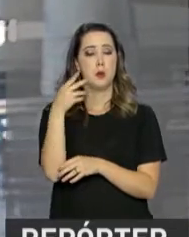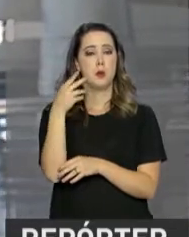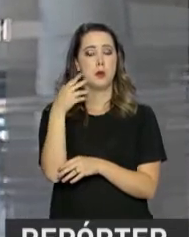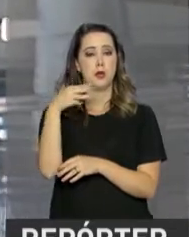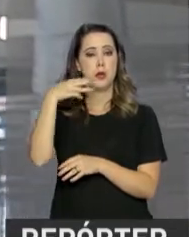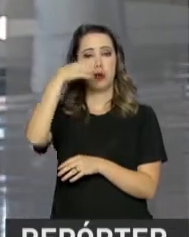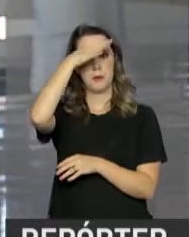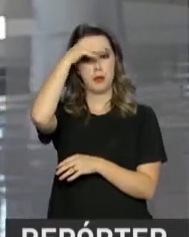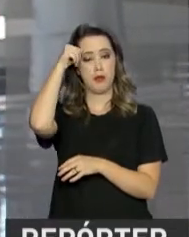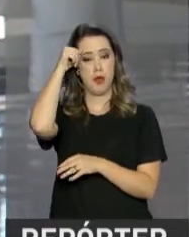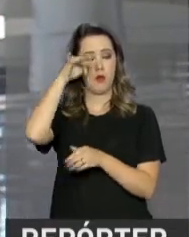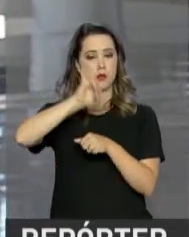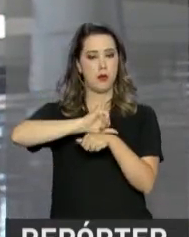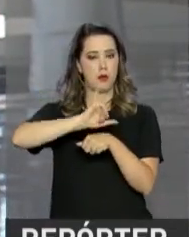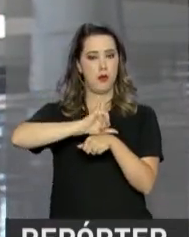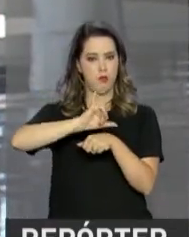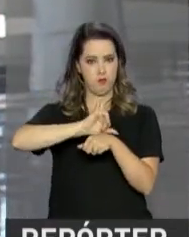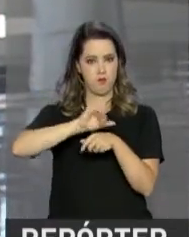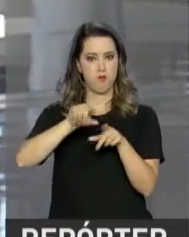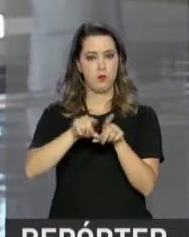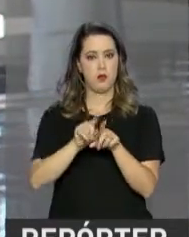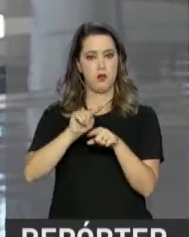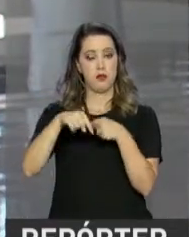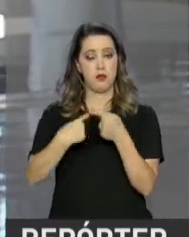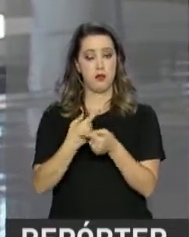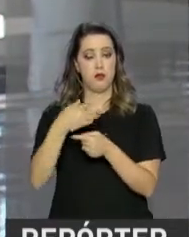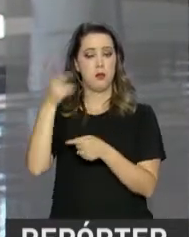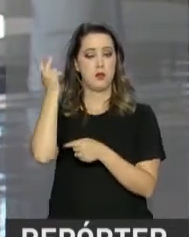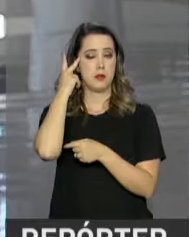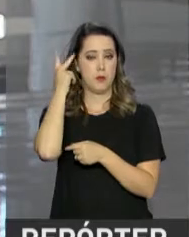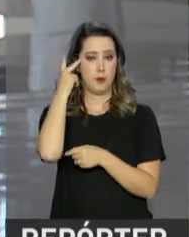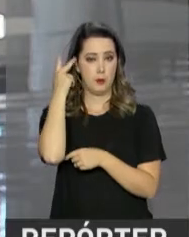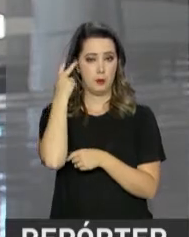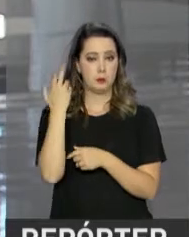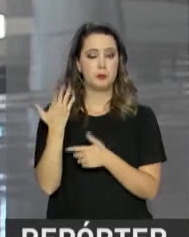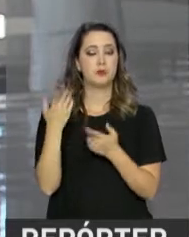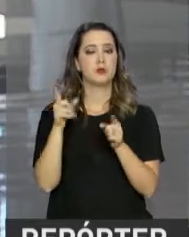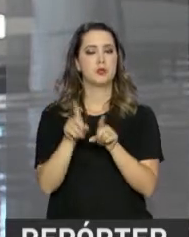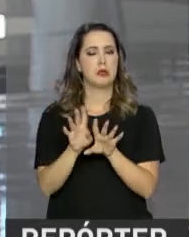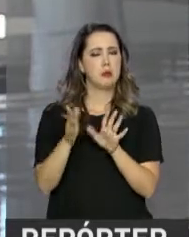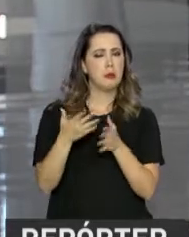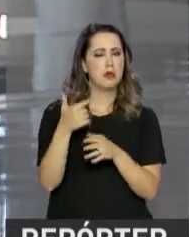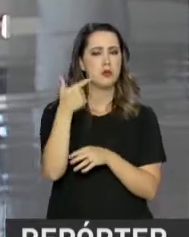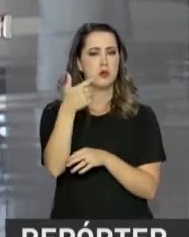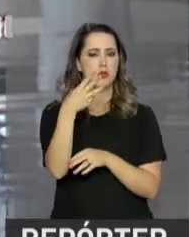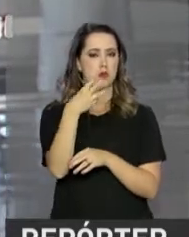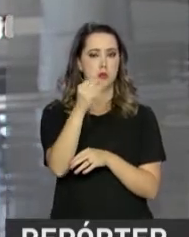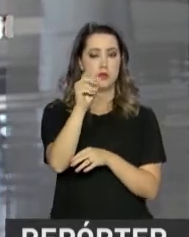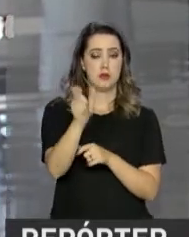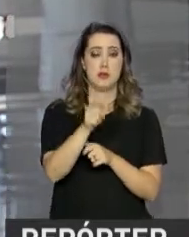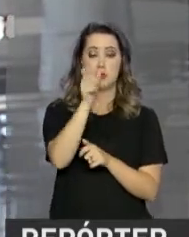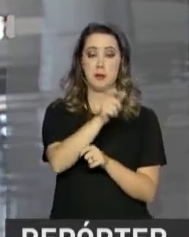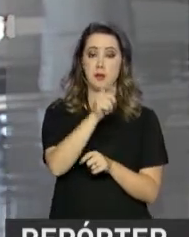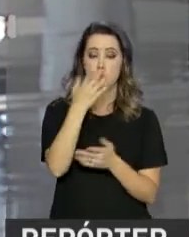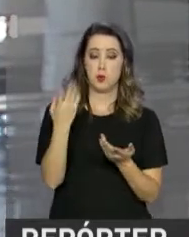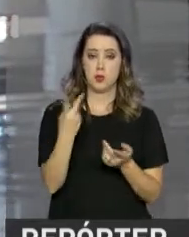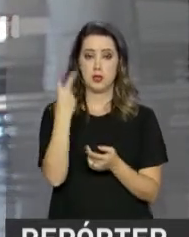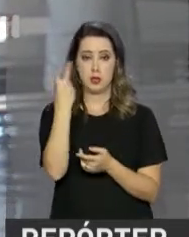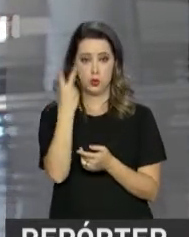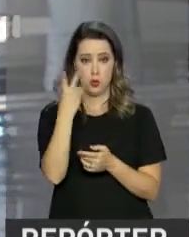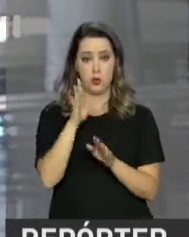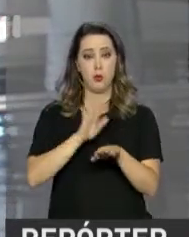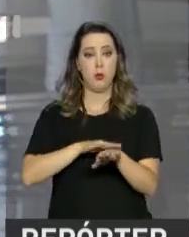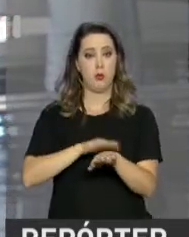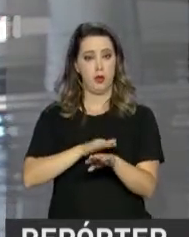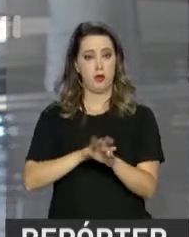de 65 seguem para são paulo capital totalizando em cerca de 230 pessoas nessa segunda fase desse processo